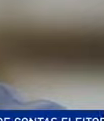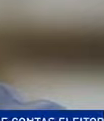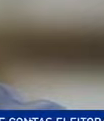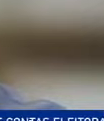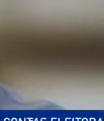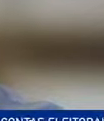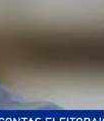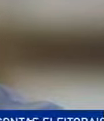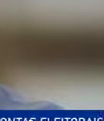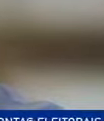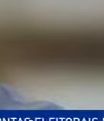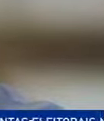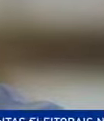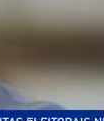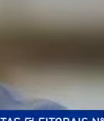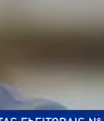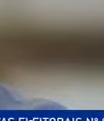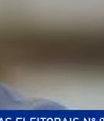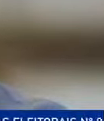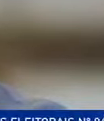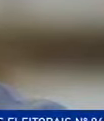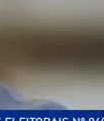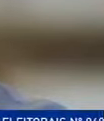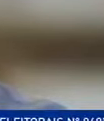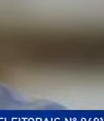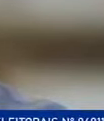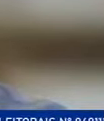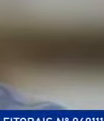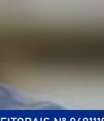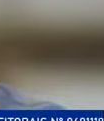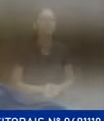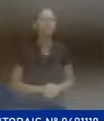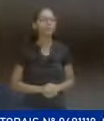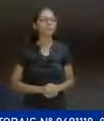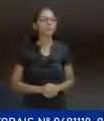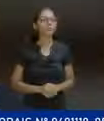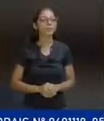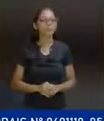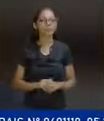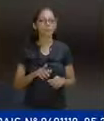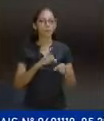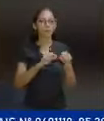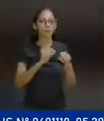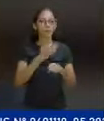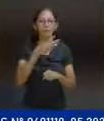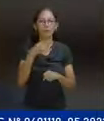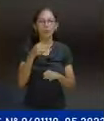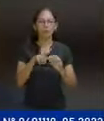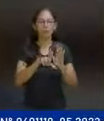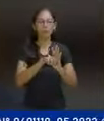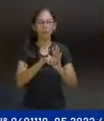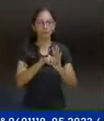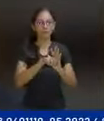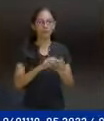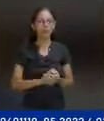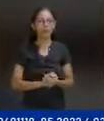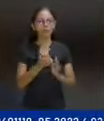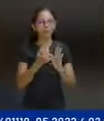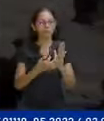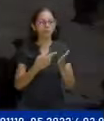dos princípios inscritos no artigo 37 da Constituição da República, notadamente o da economicidade. É o relatório.